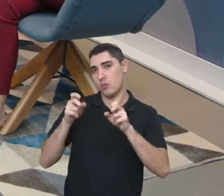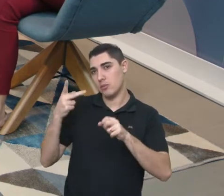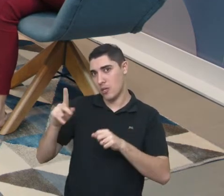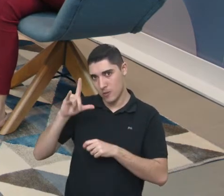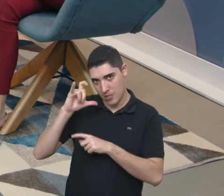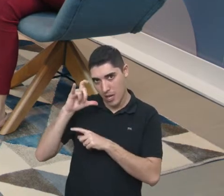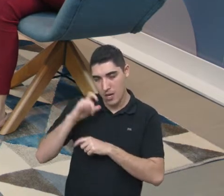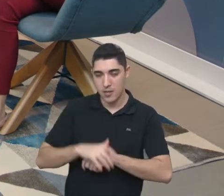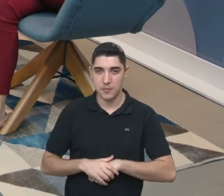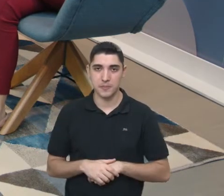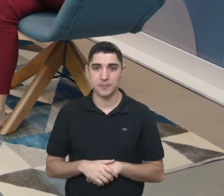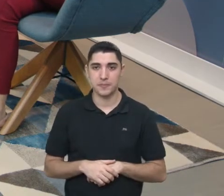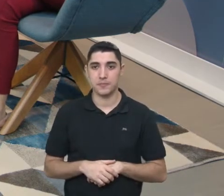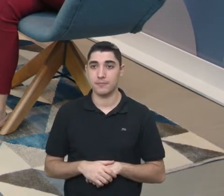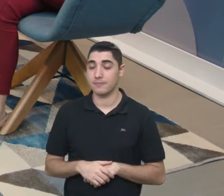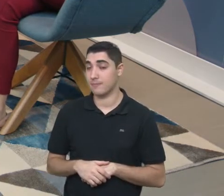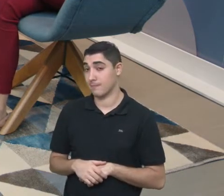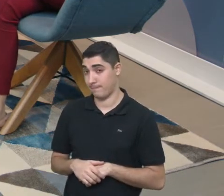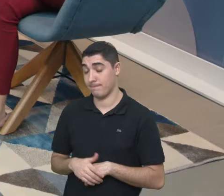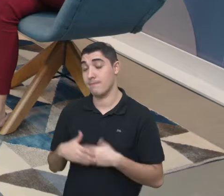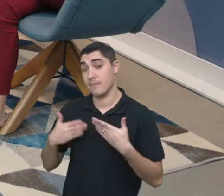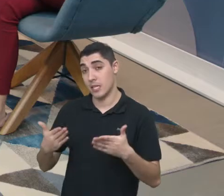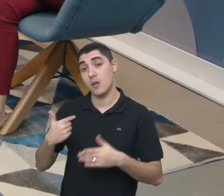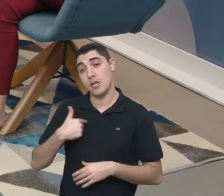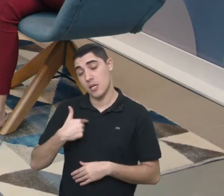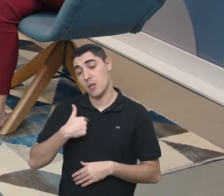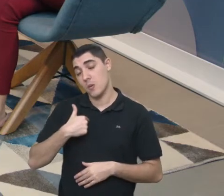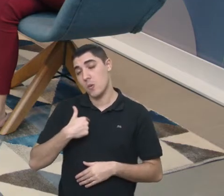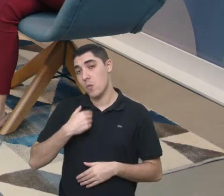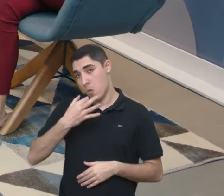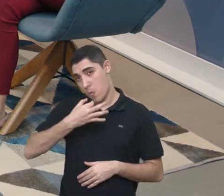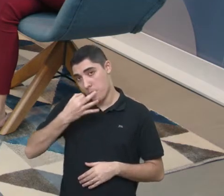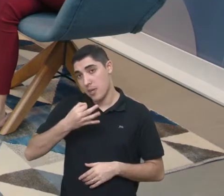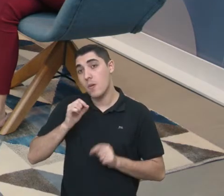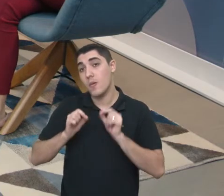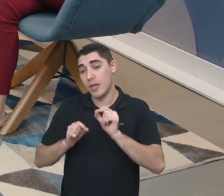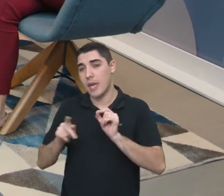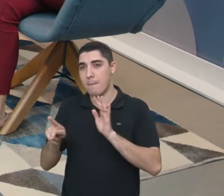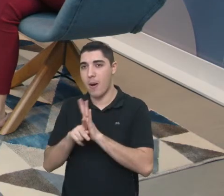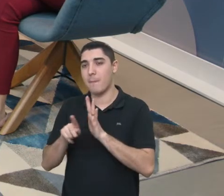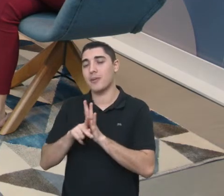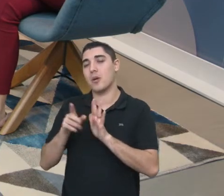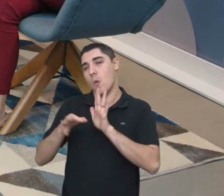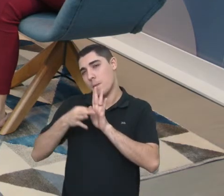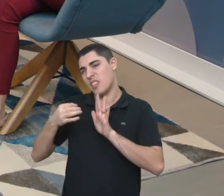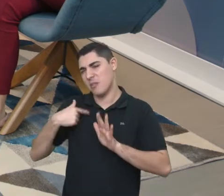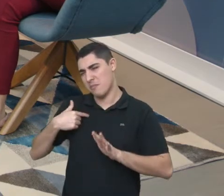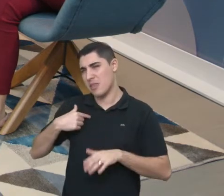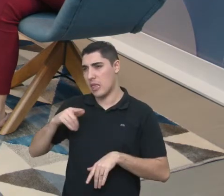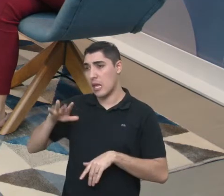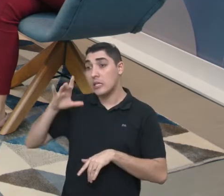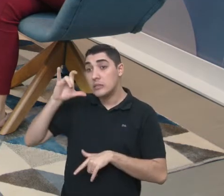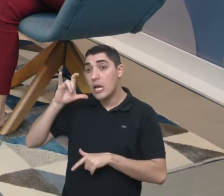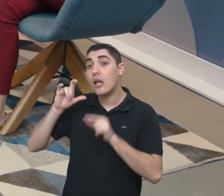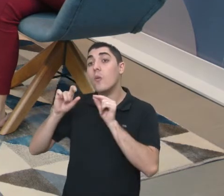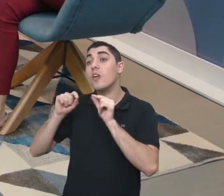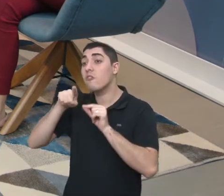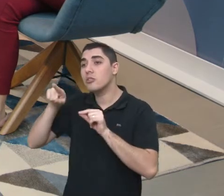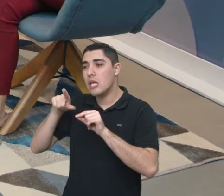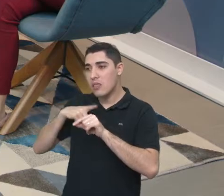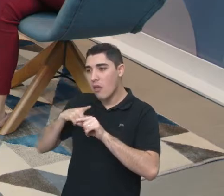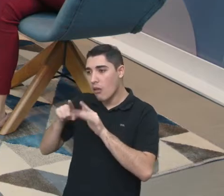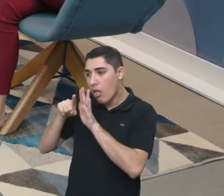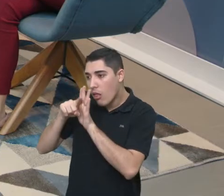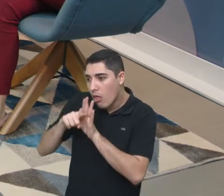do seu Instagram? Eu acredito que o conteúdo que a gente consome, né, principalmente nas redes sociais, que é algo ali que a